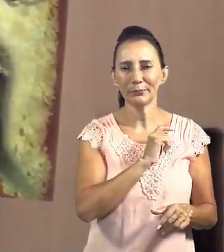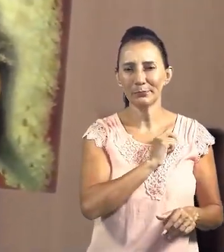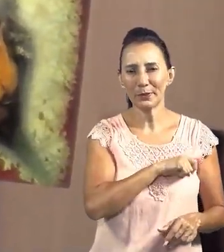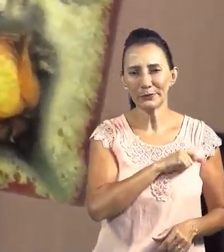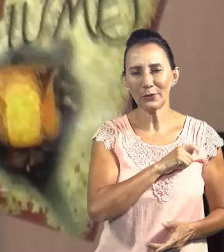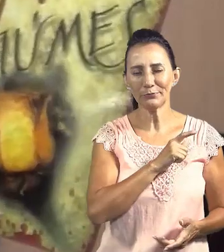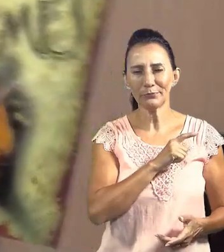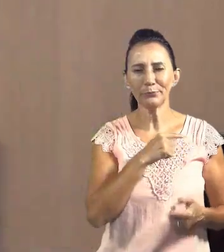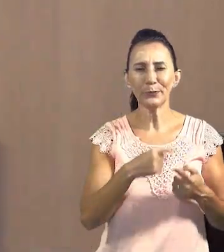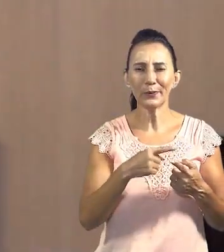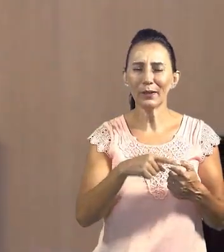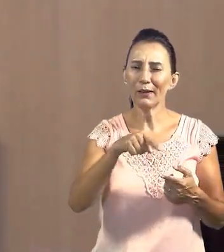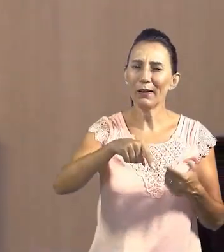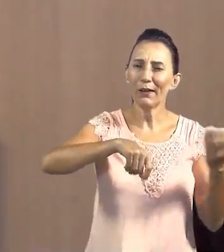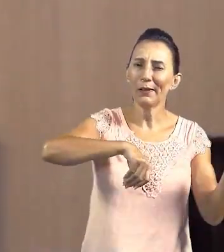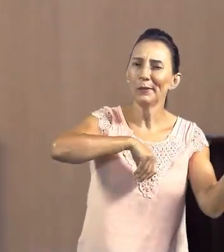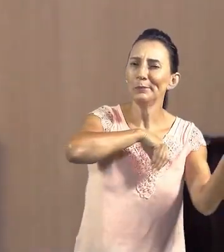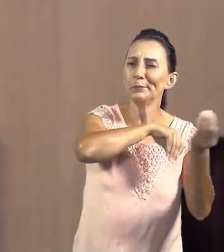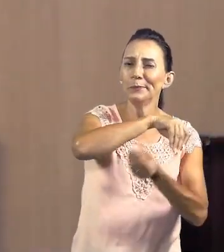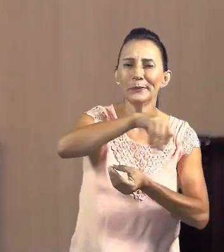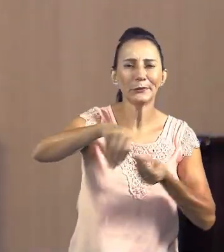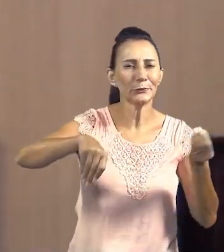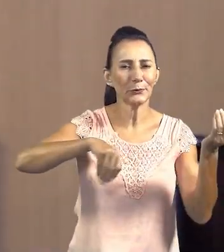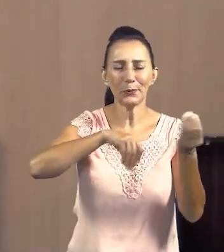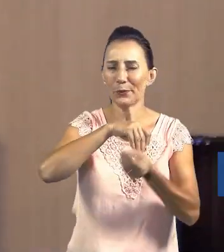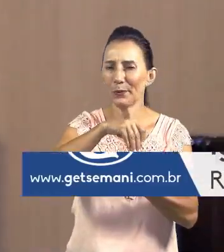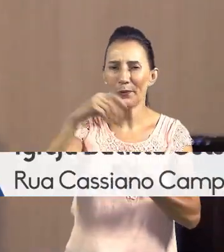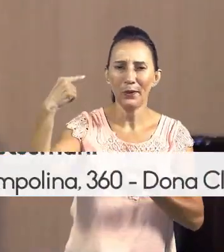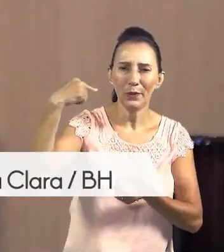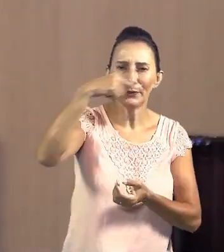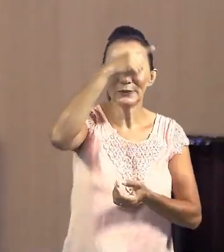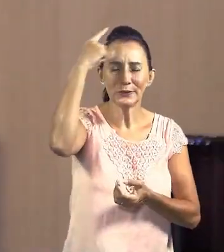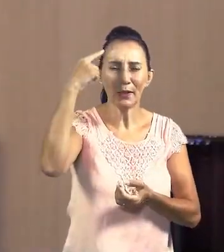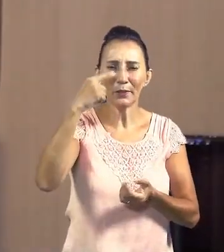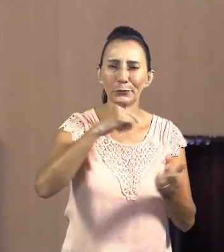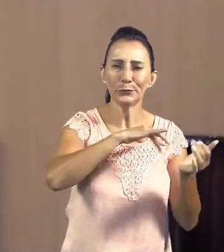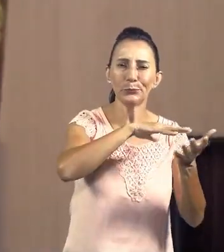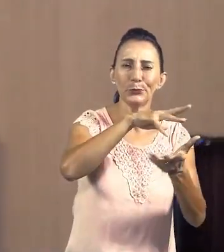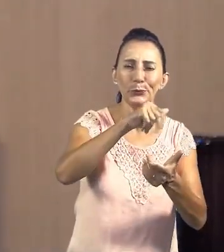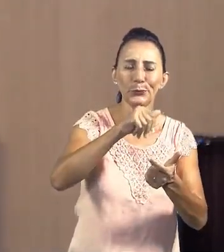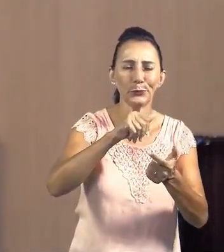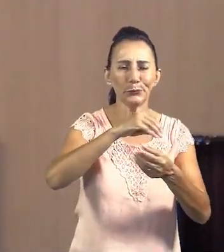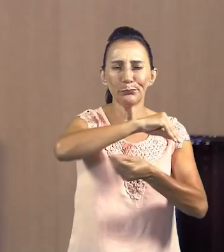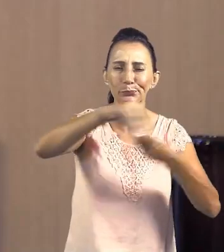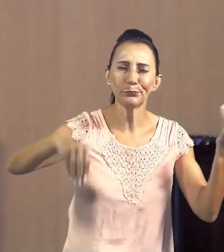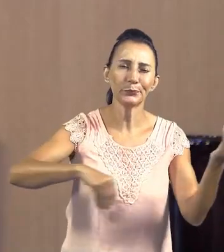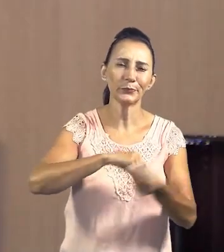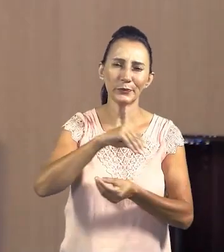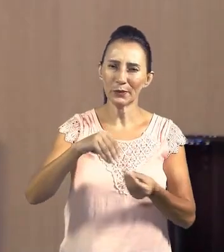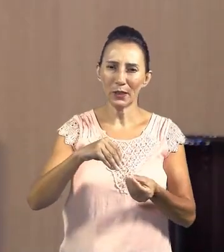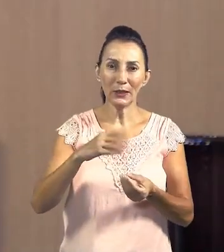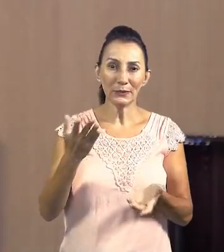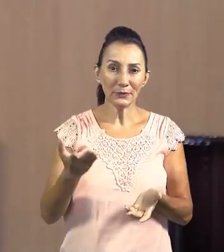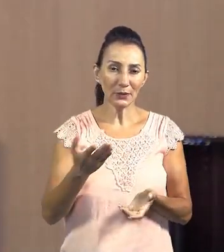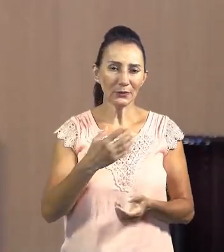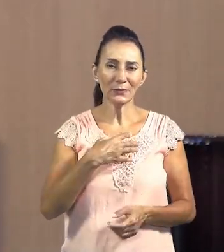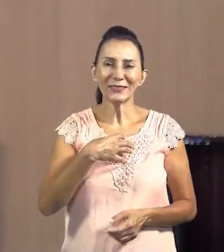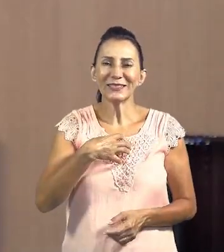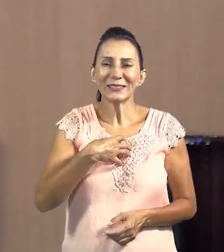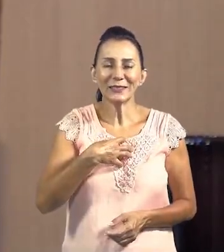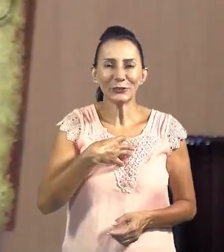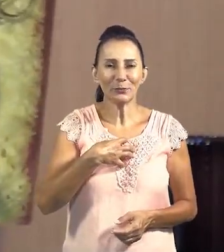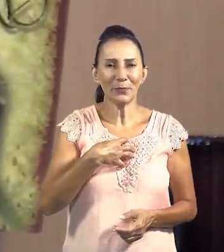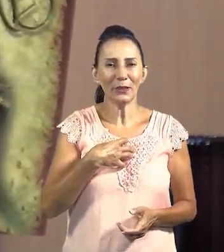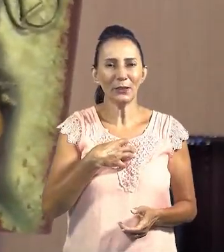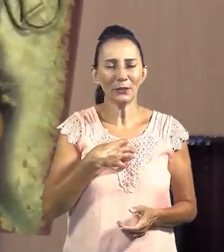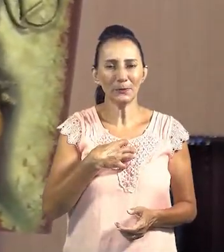Porque misturou o santo com o profano. Então, muitas vezes, é insegurança. Eu trato nesse capítulo um sentimento